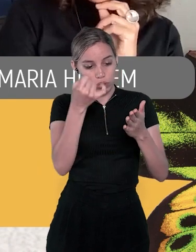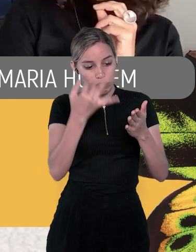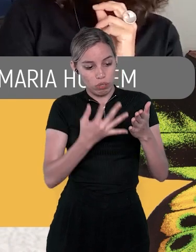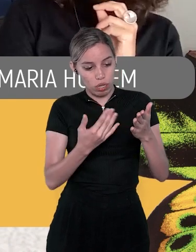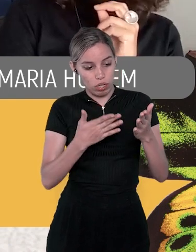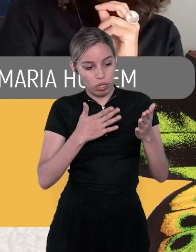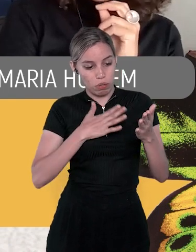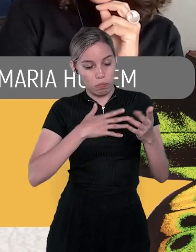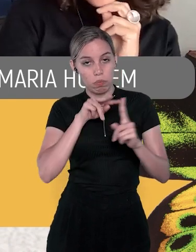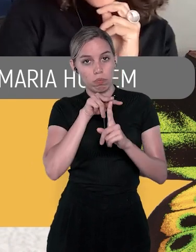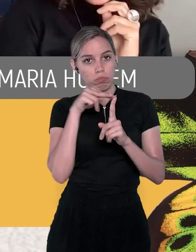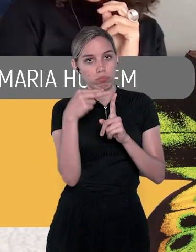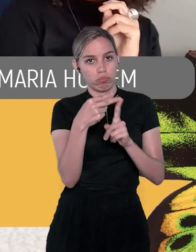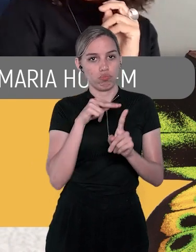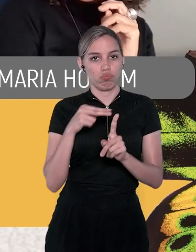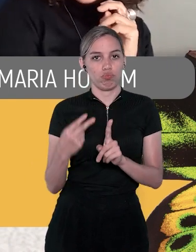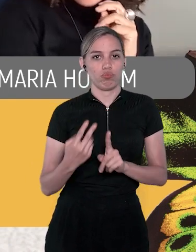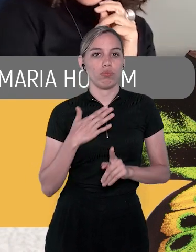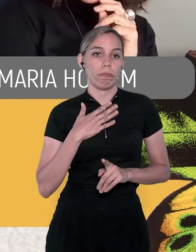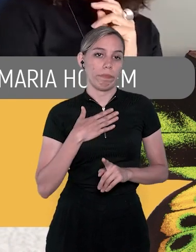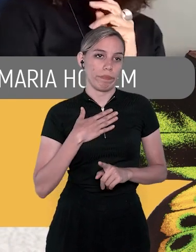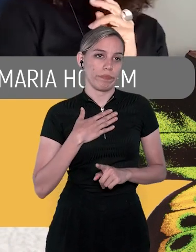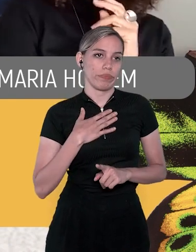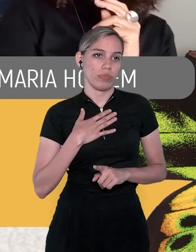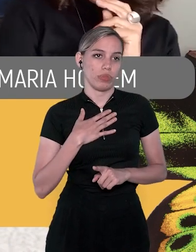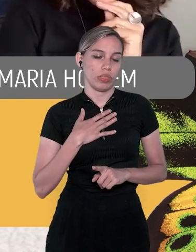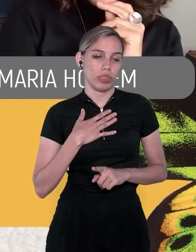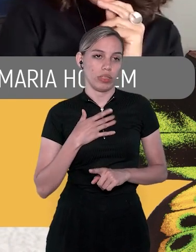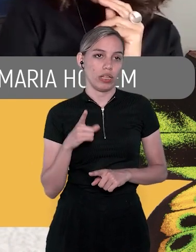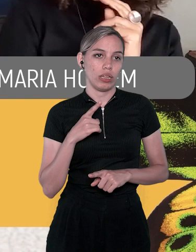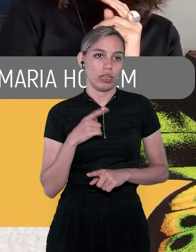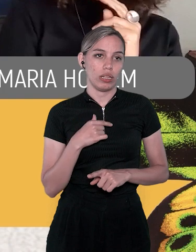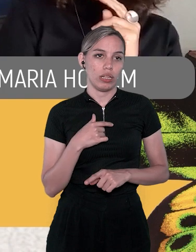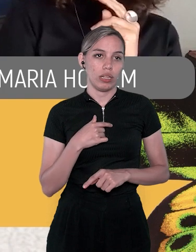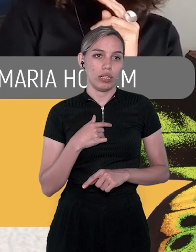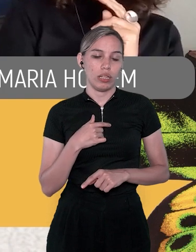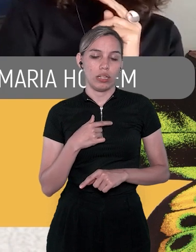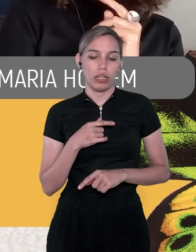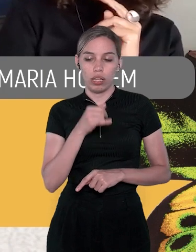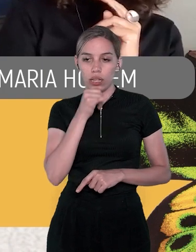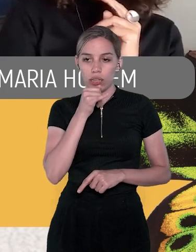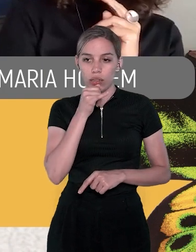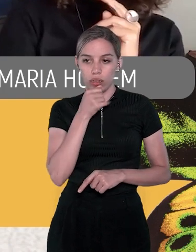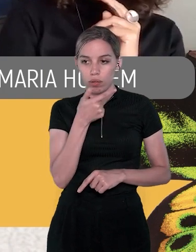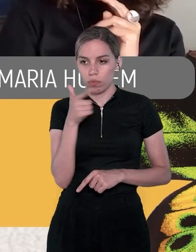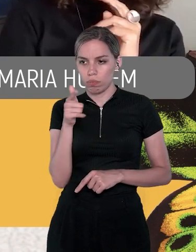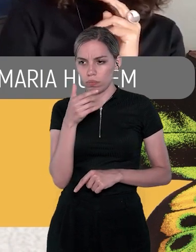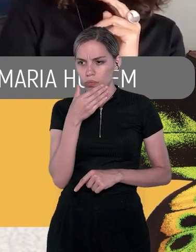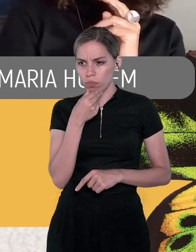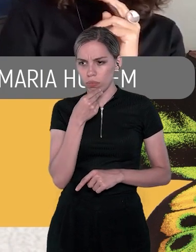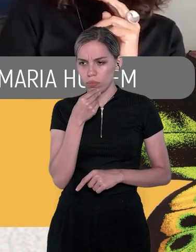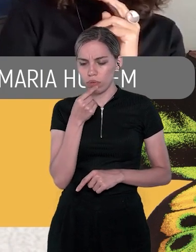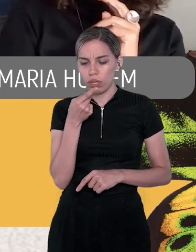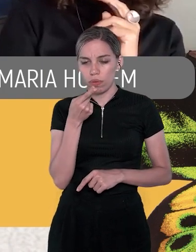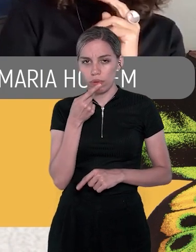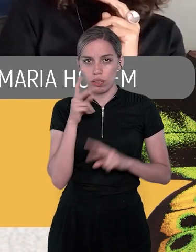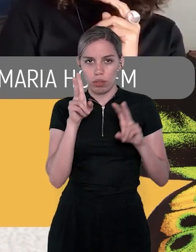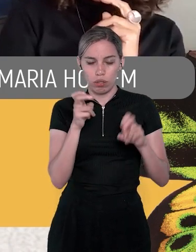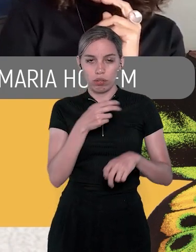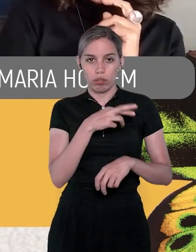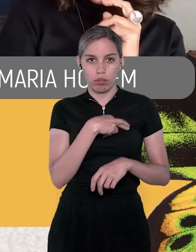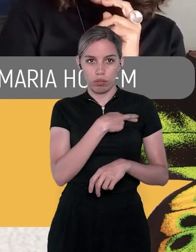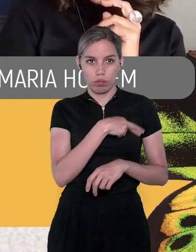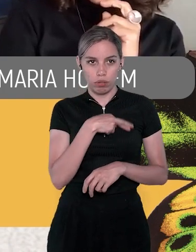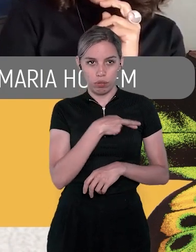usando como artifício uma coisa que o Kundera fala, quando ele está discutindo sobre a